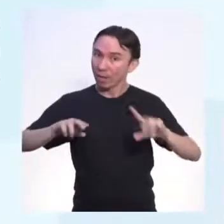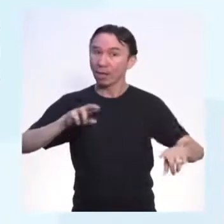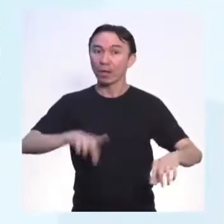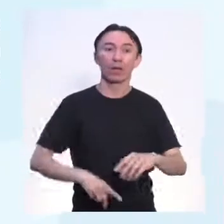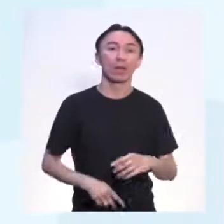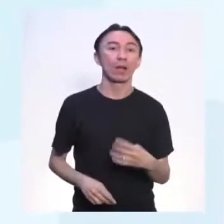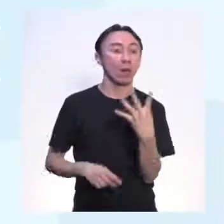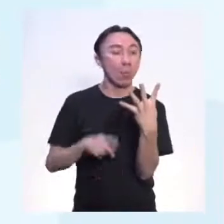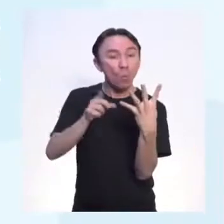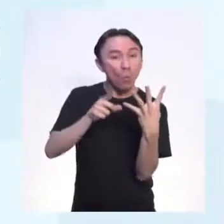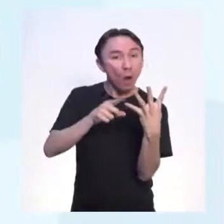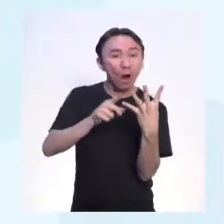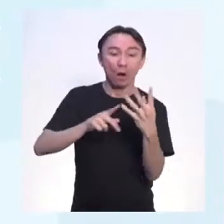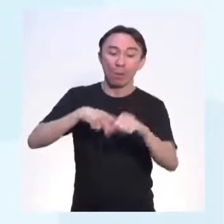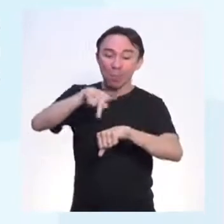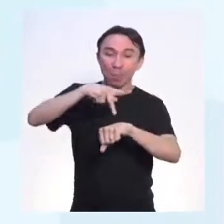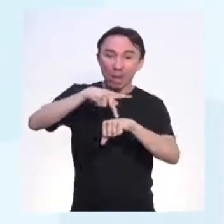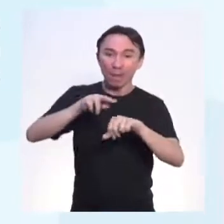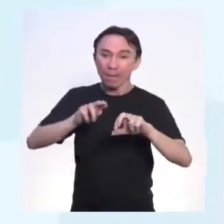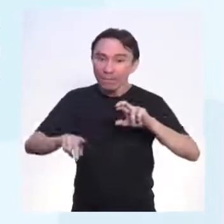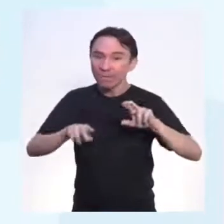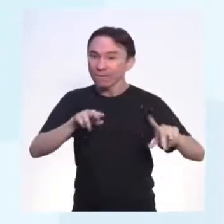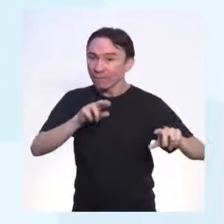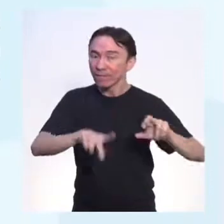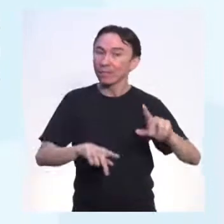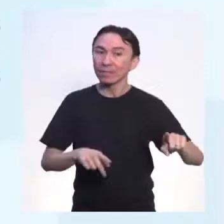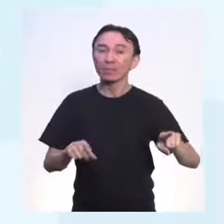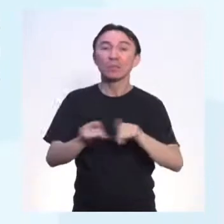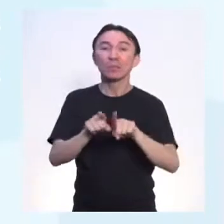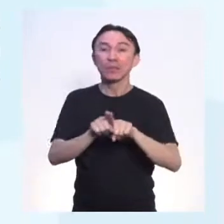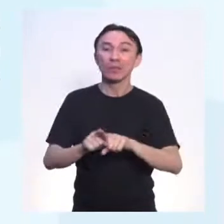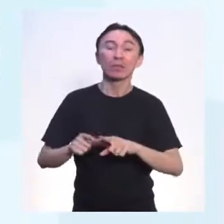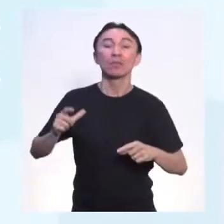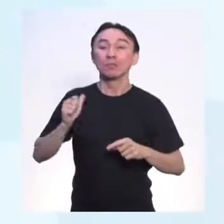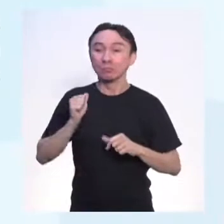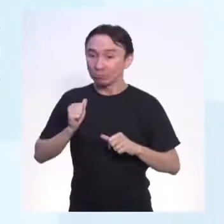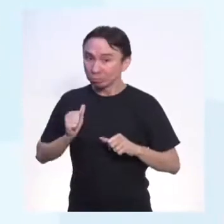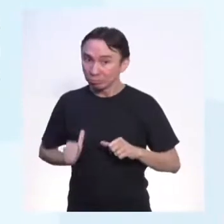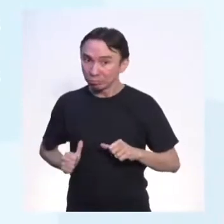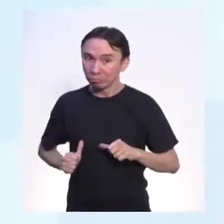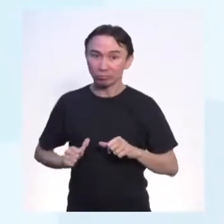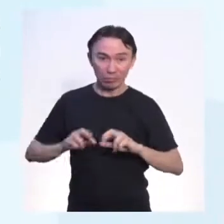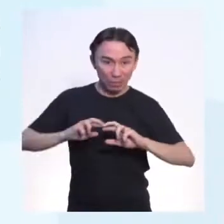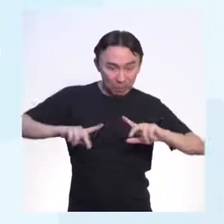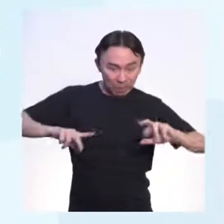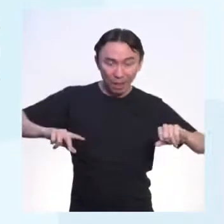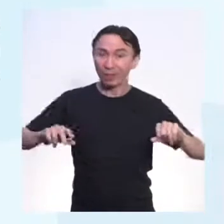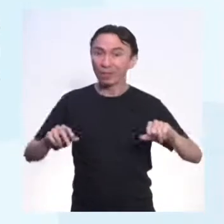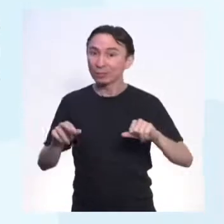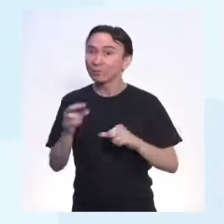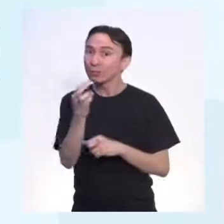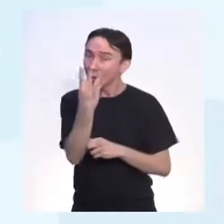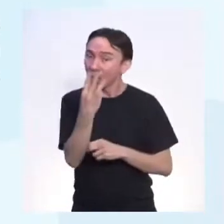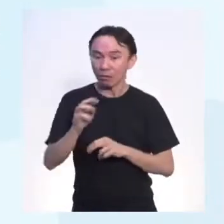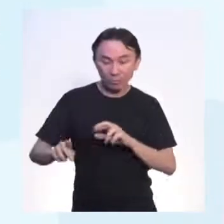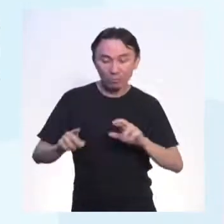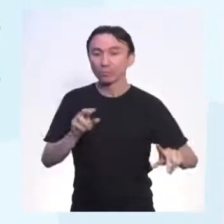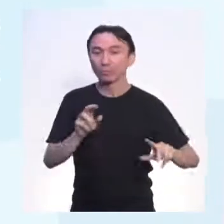4 pedras e 3 modelos distintos. Princípio fundamental da